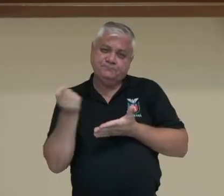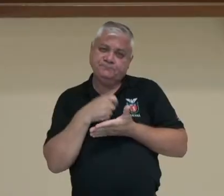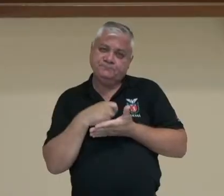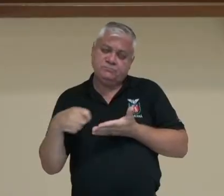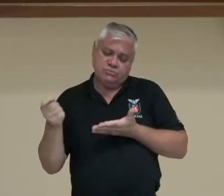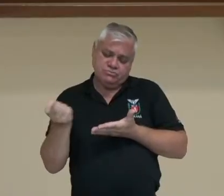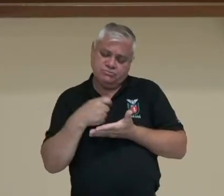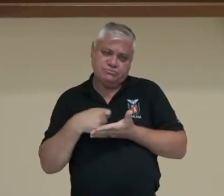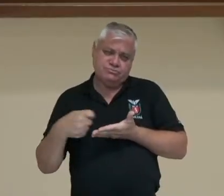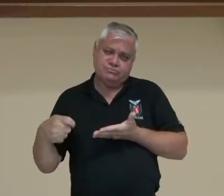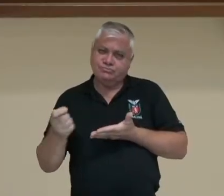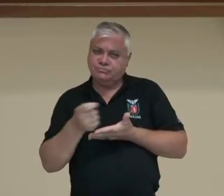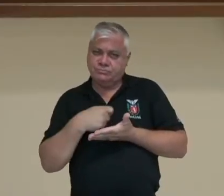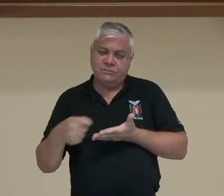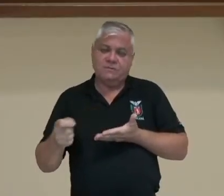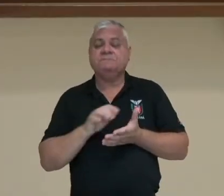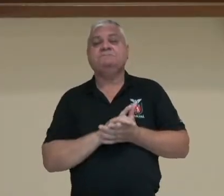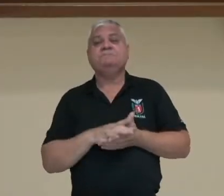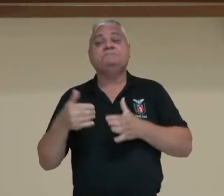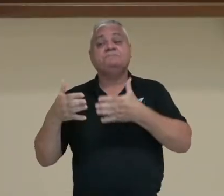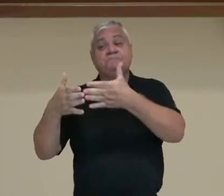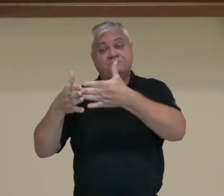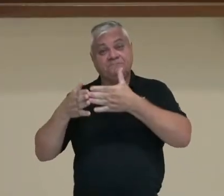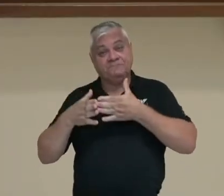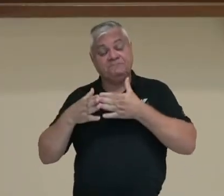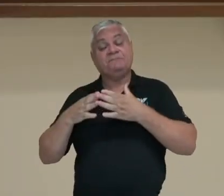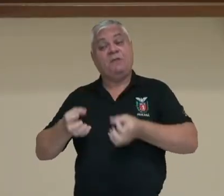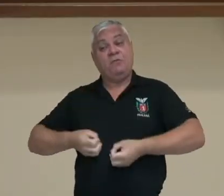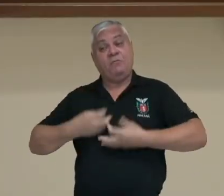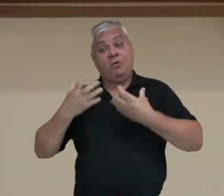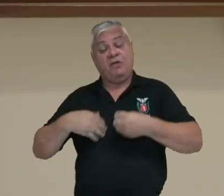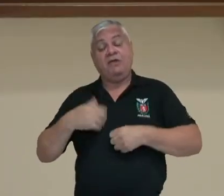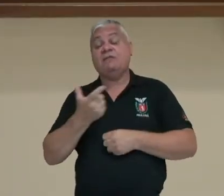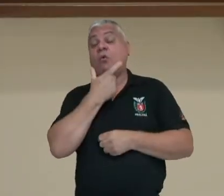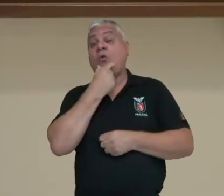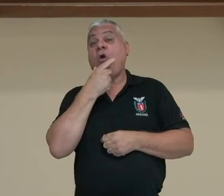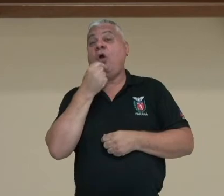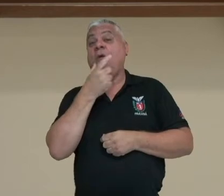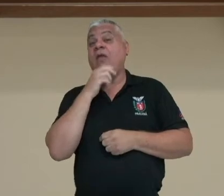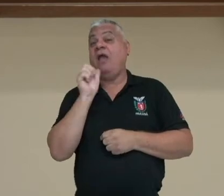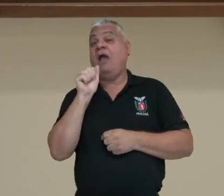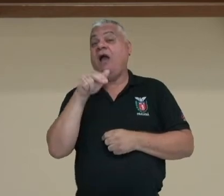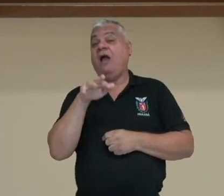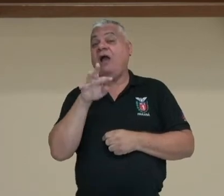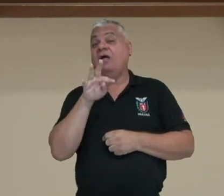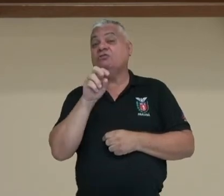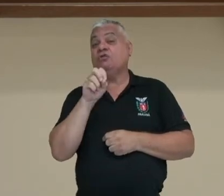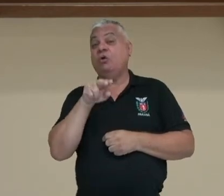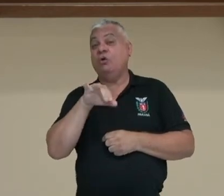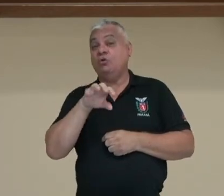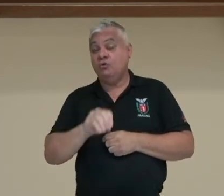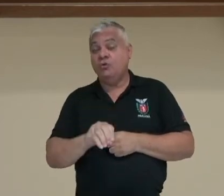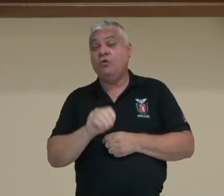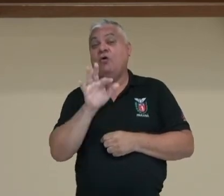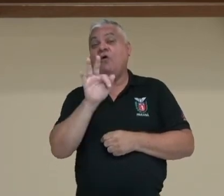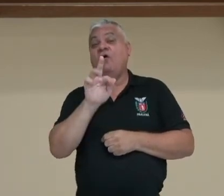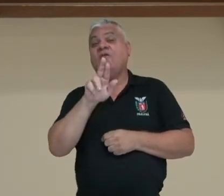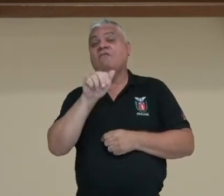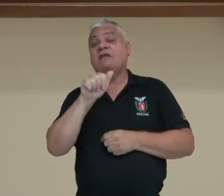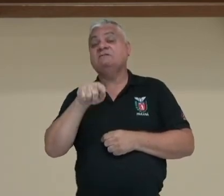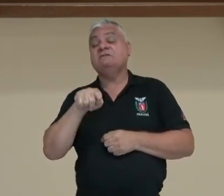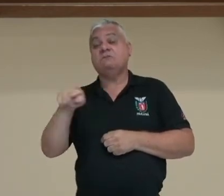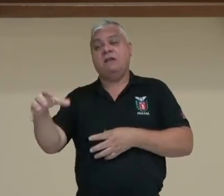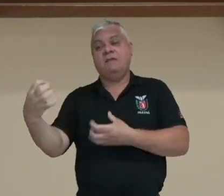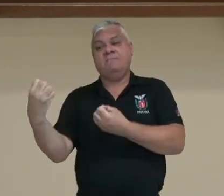a escrever. Pedi licença ao poeta, meu mestre Antônio Francisco, ou seja, pedir licença o mestre me ensinou